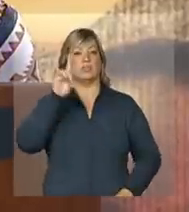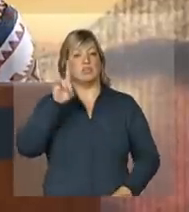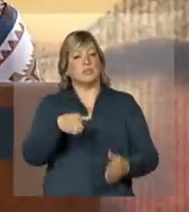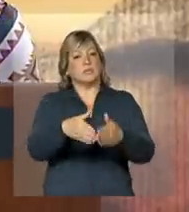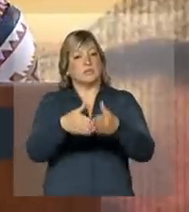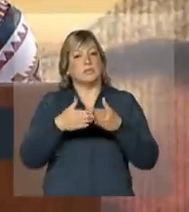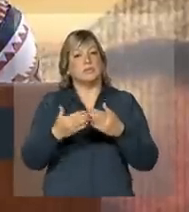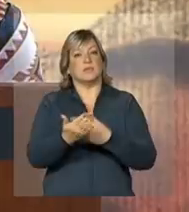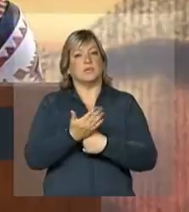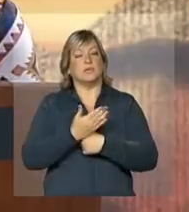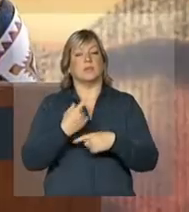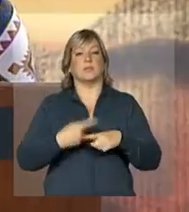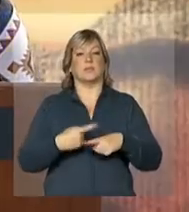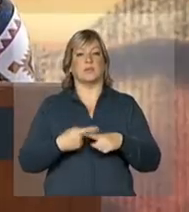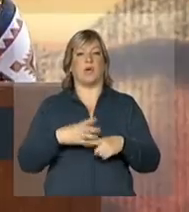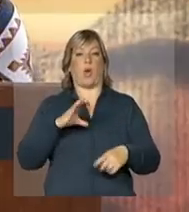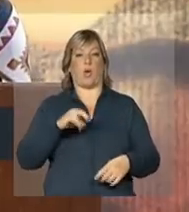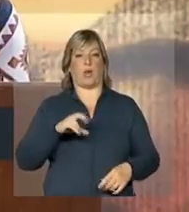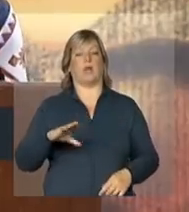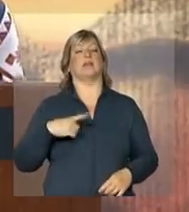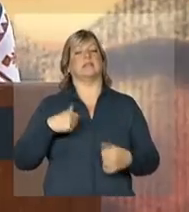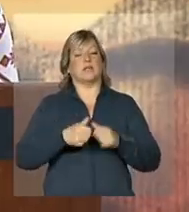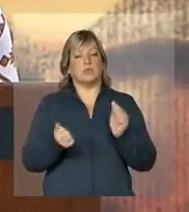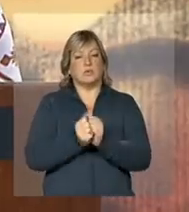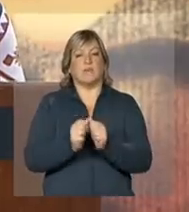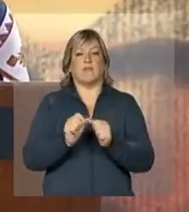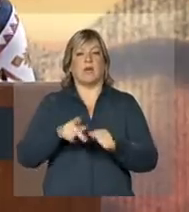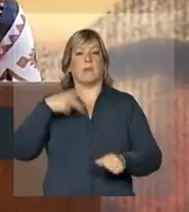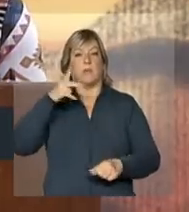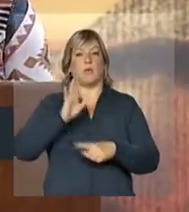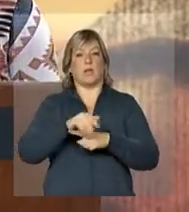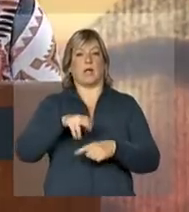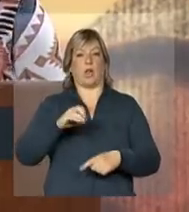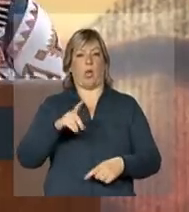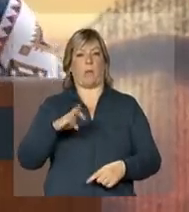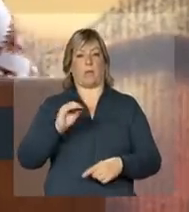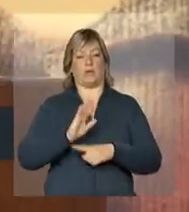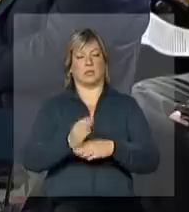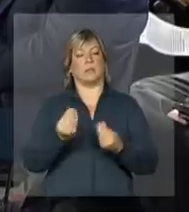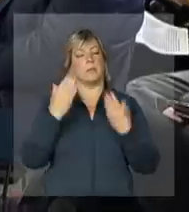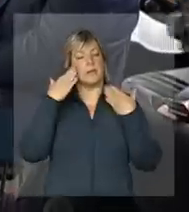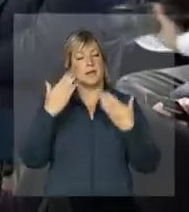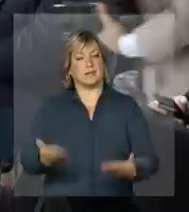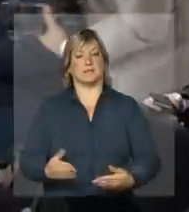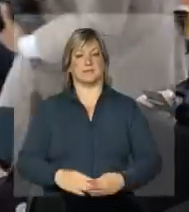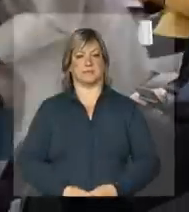dizer que a conak tá junto para construir a política quilombola Muito